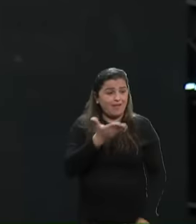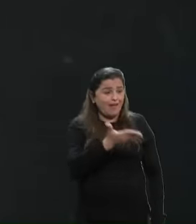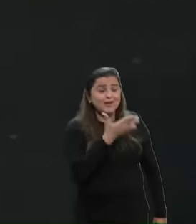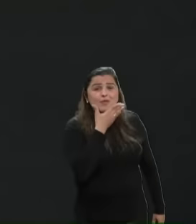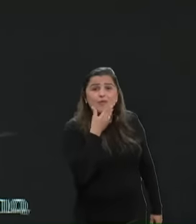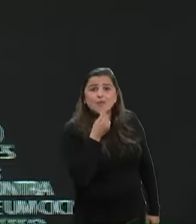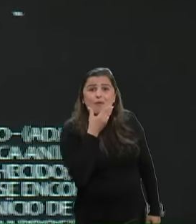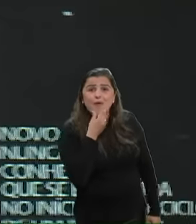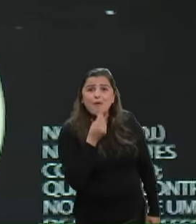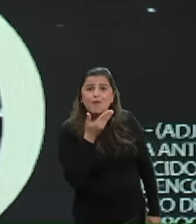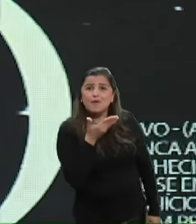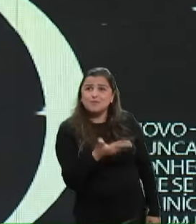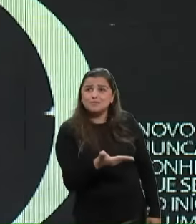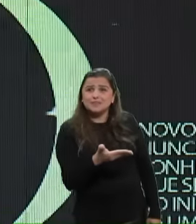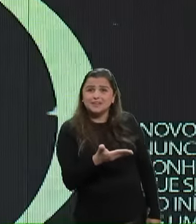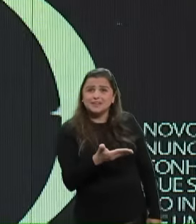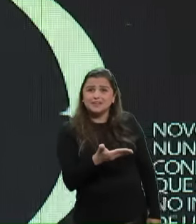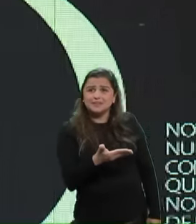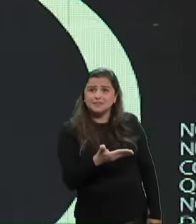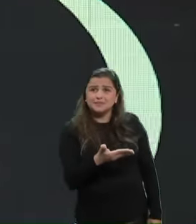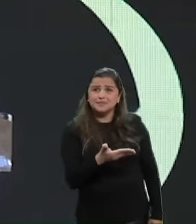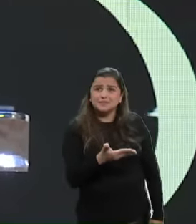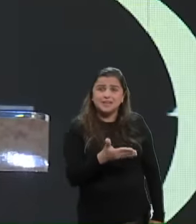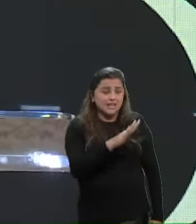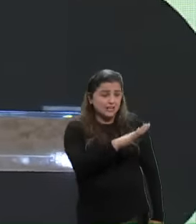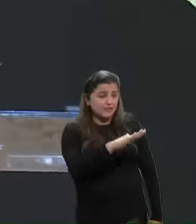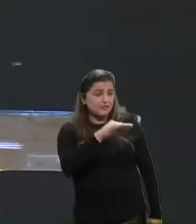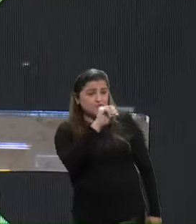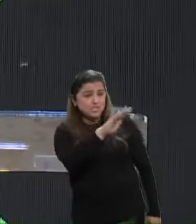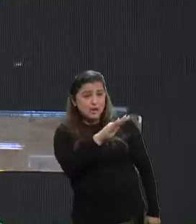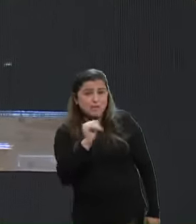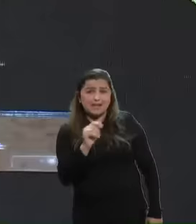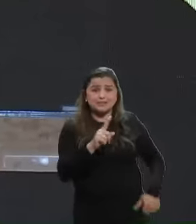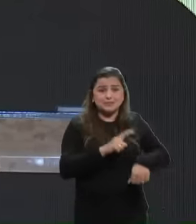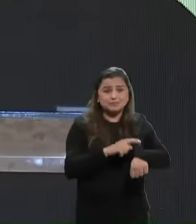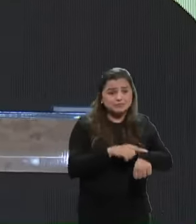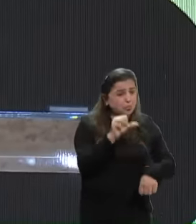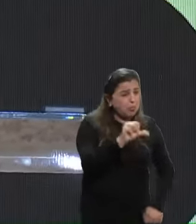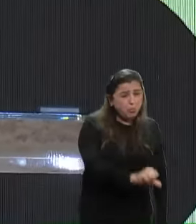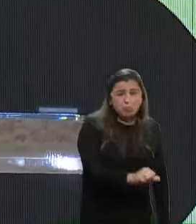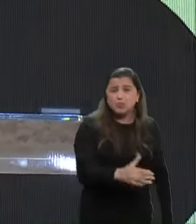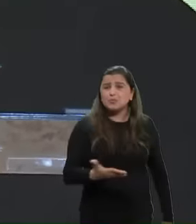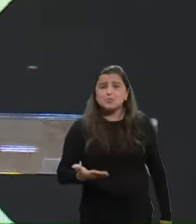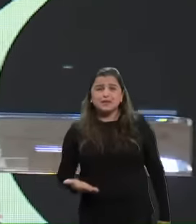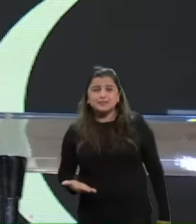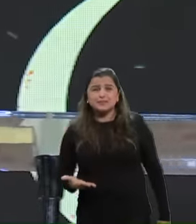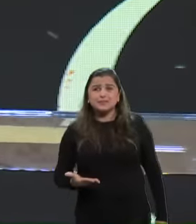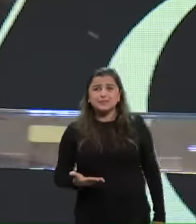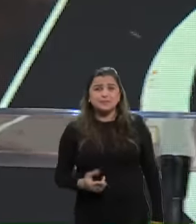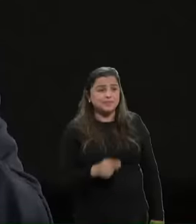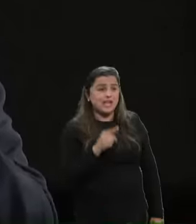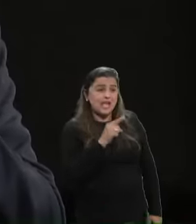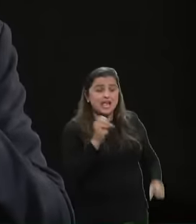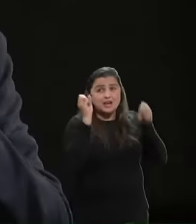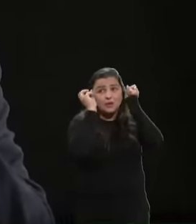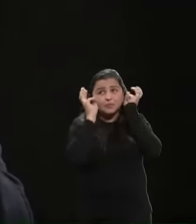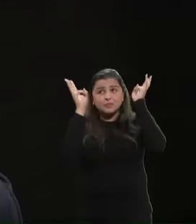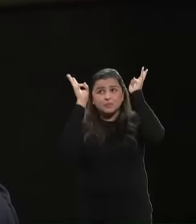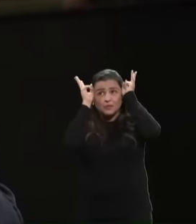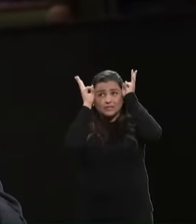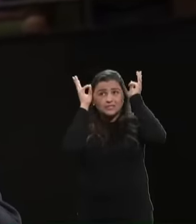que não foi chamado em seu melhor momento, foi chamado em seu pior momento. O homem que começou seu ministério